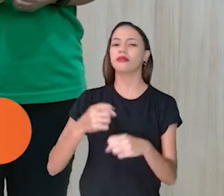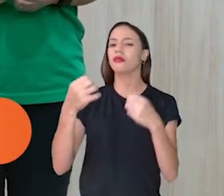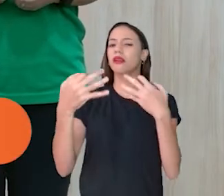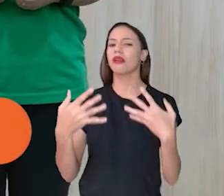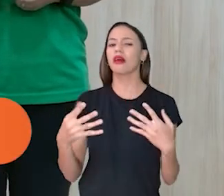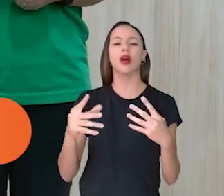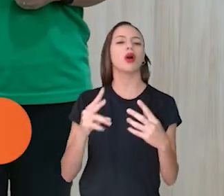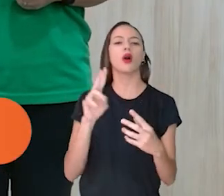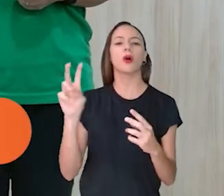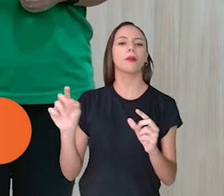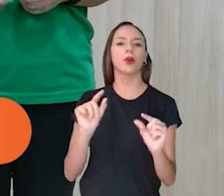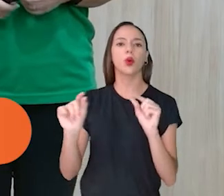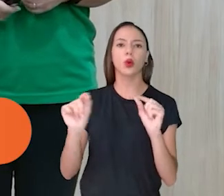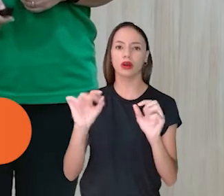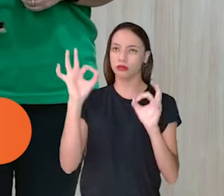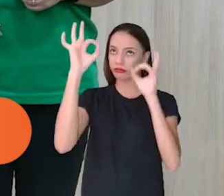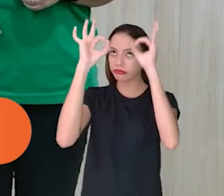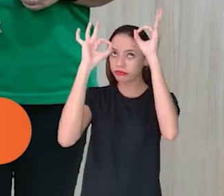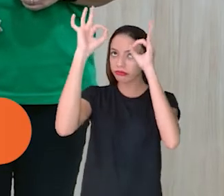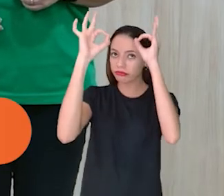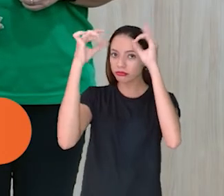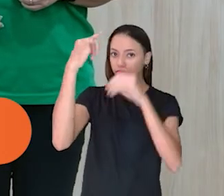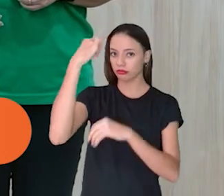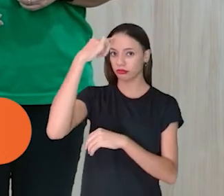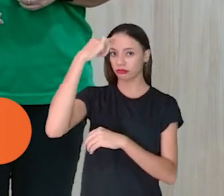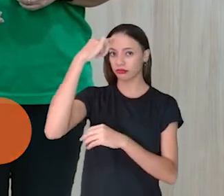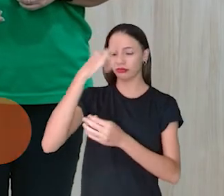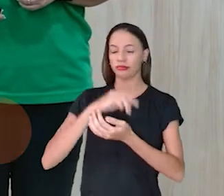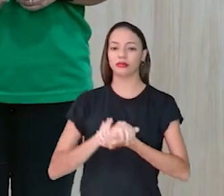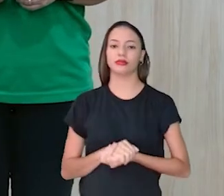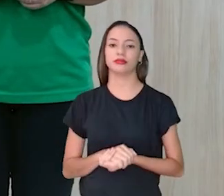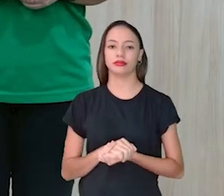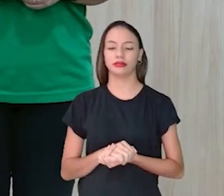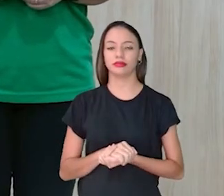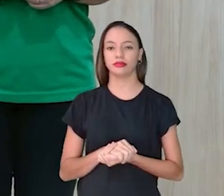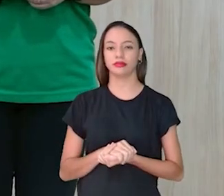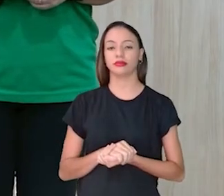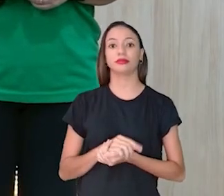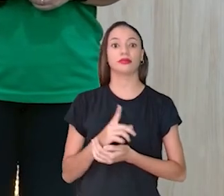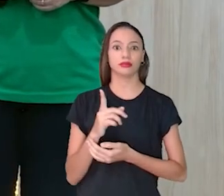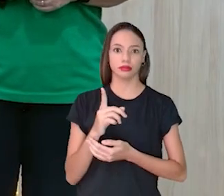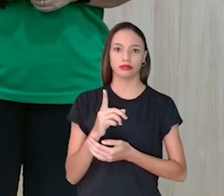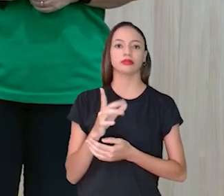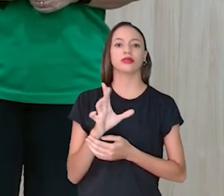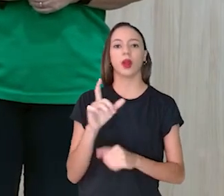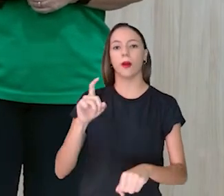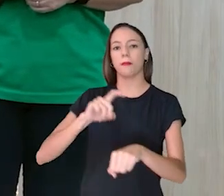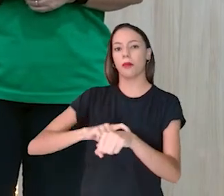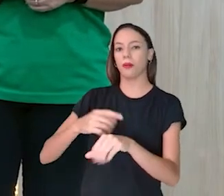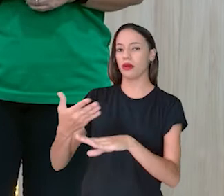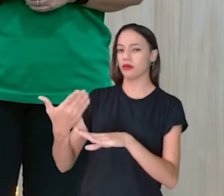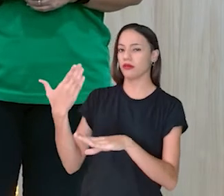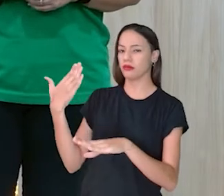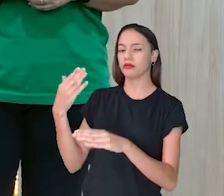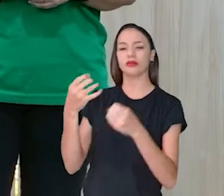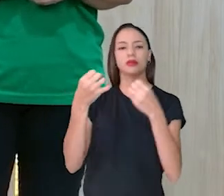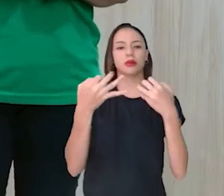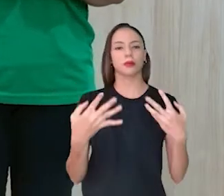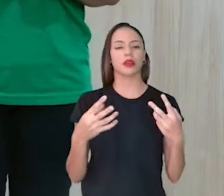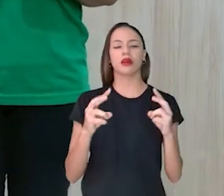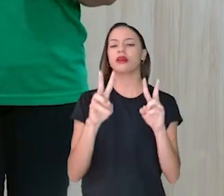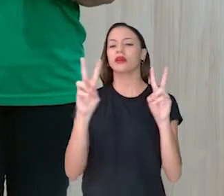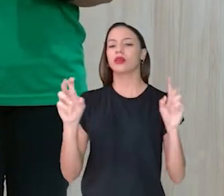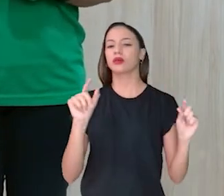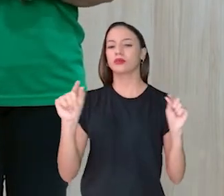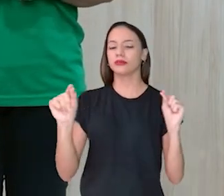sobre organização do pensamento. Nós, no nosso momento anterior, falamos um pouco sobre como